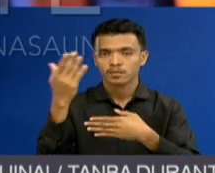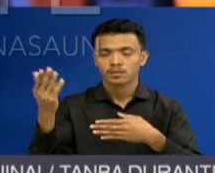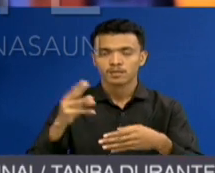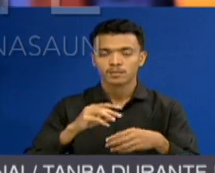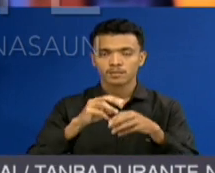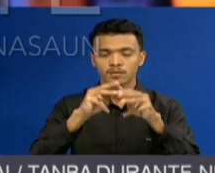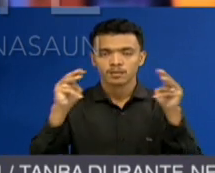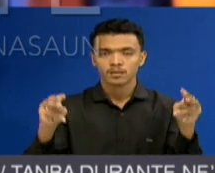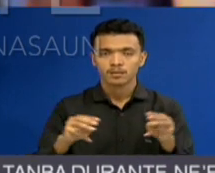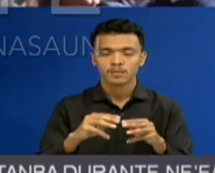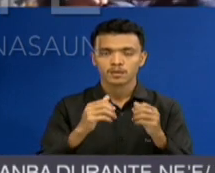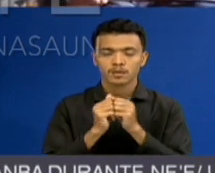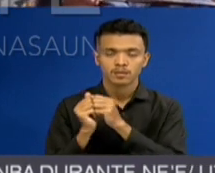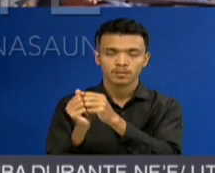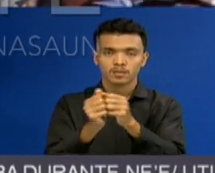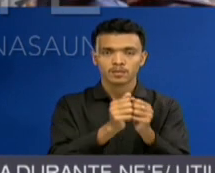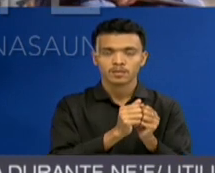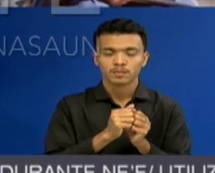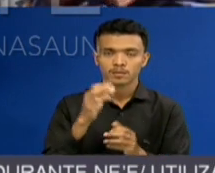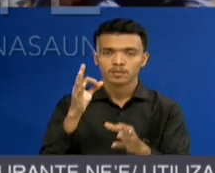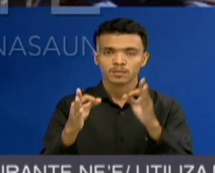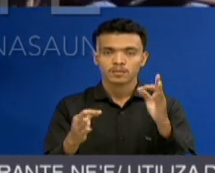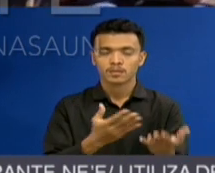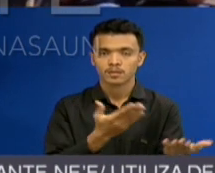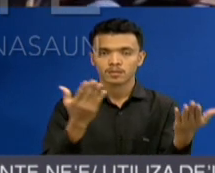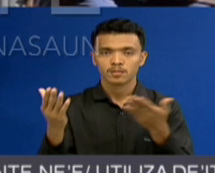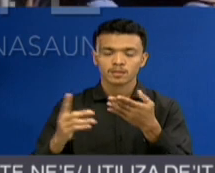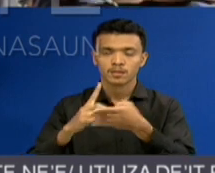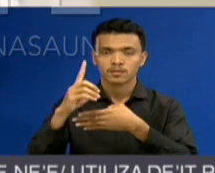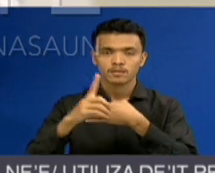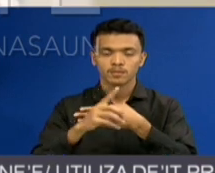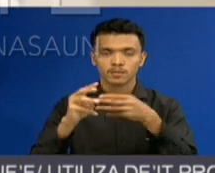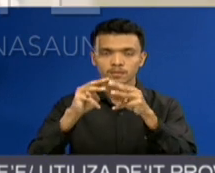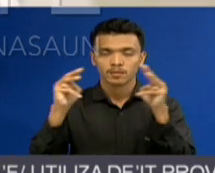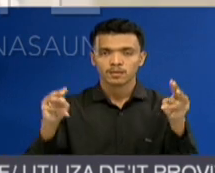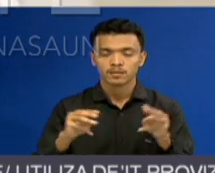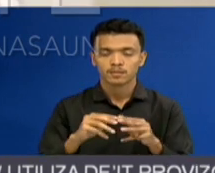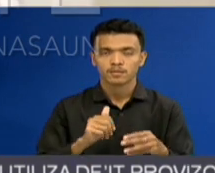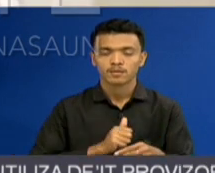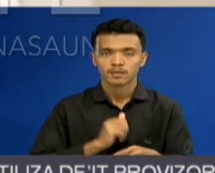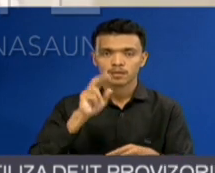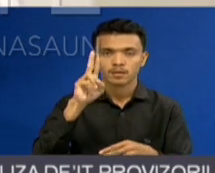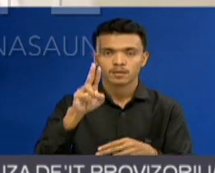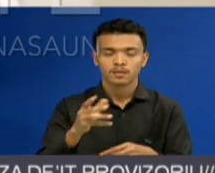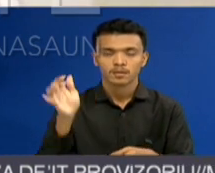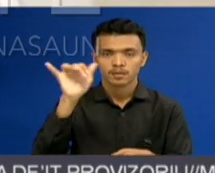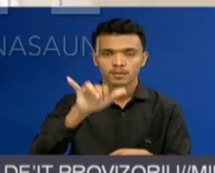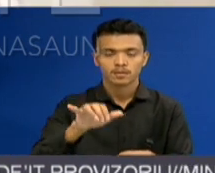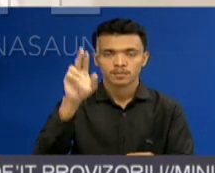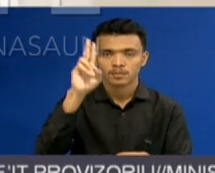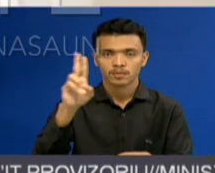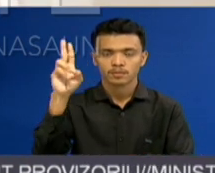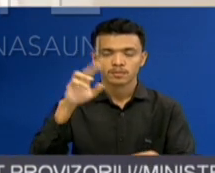entidade soto ato coopera no nebele lore desenvolvimento ba municipio Aileu. Senaris kata dia mengangkor buka hela umat